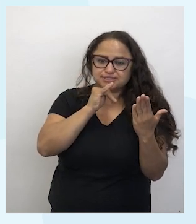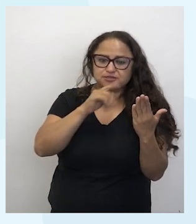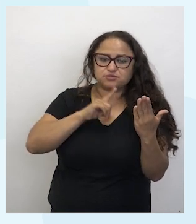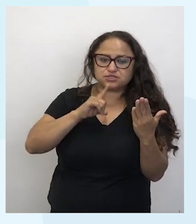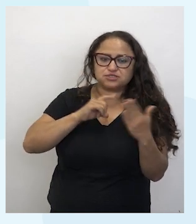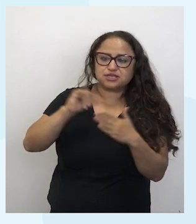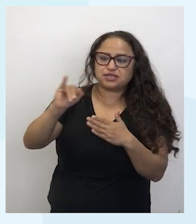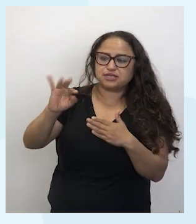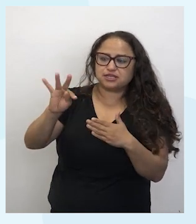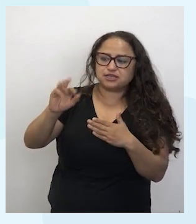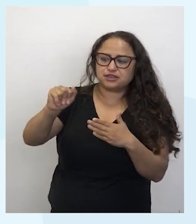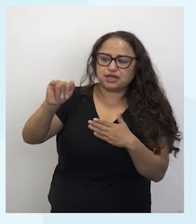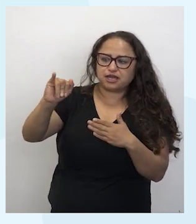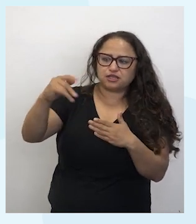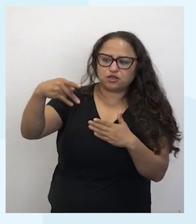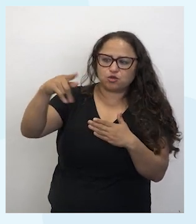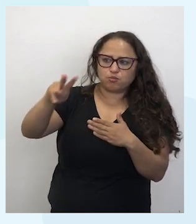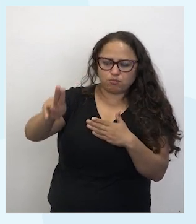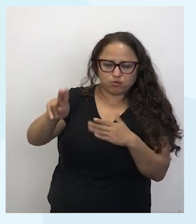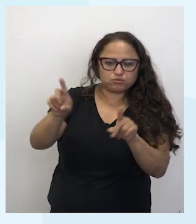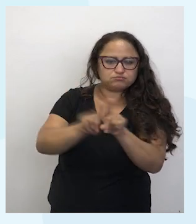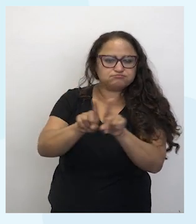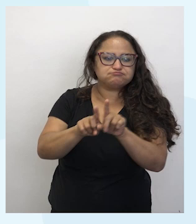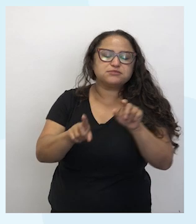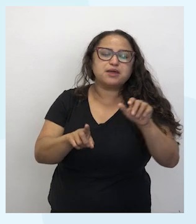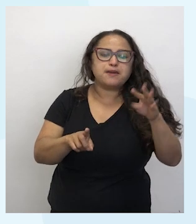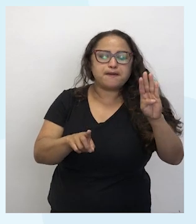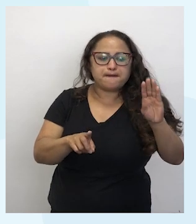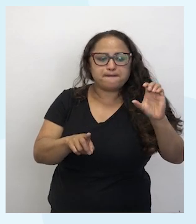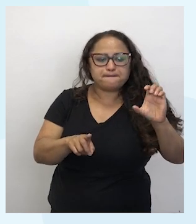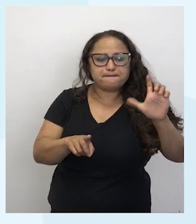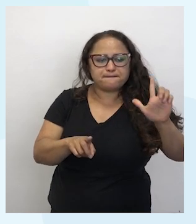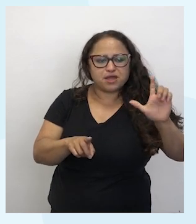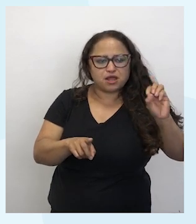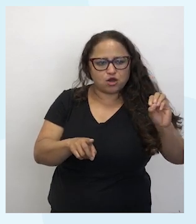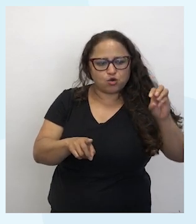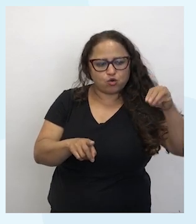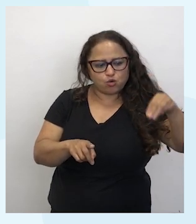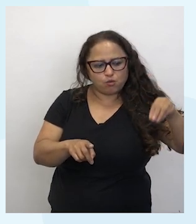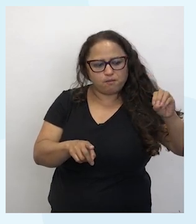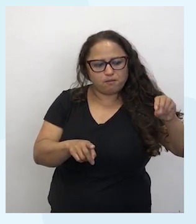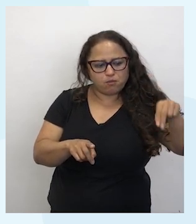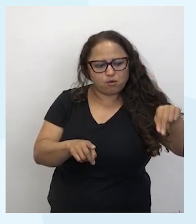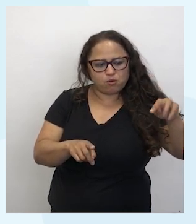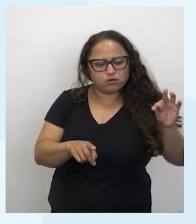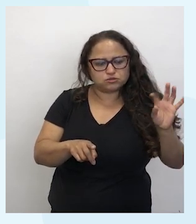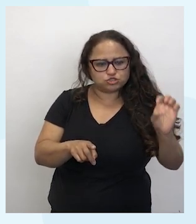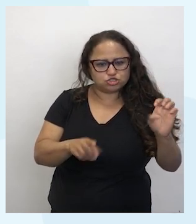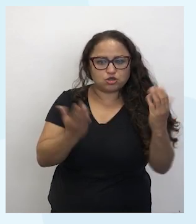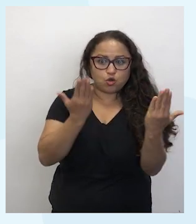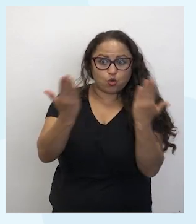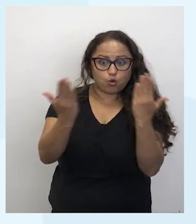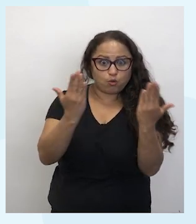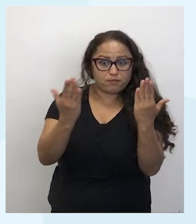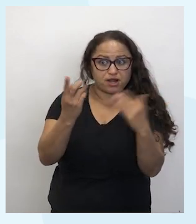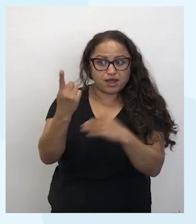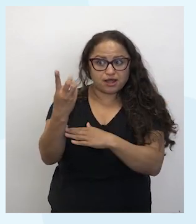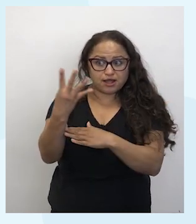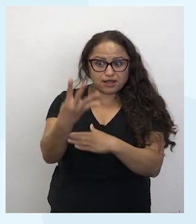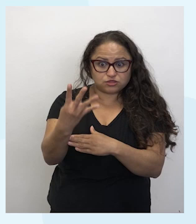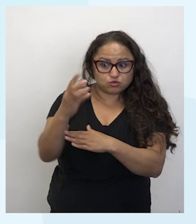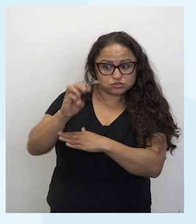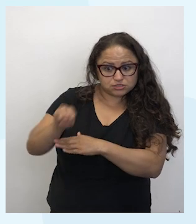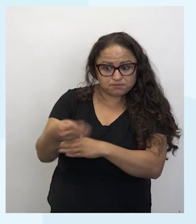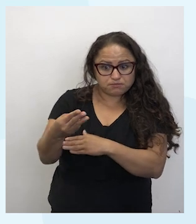né? E verificar, por exemplo, o potencial que cada uma delas oferece, né? Ó, 14 mil megawatts contra 11